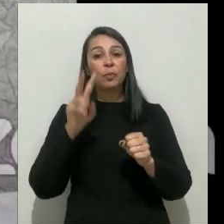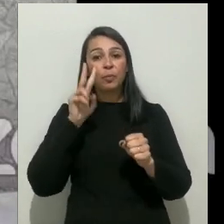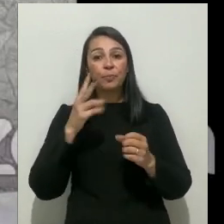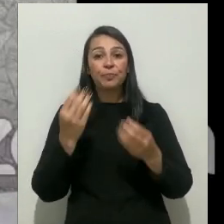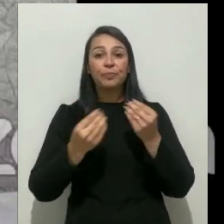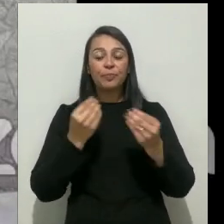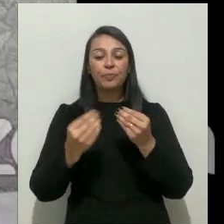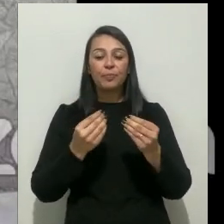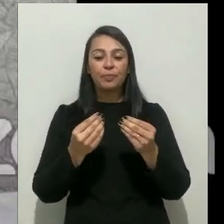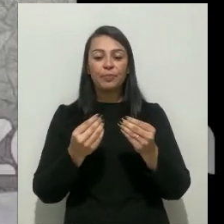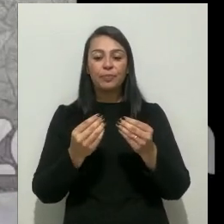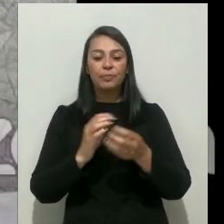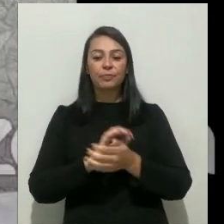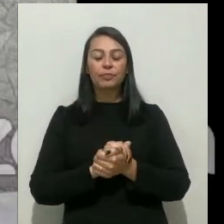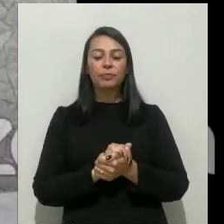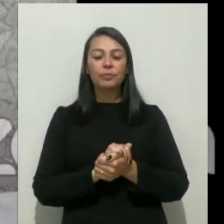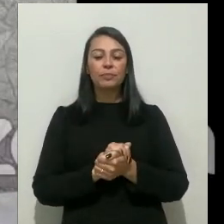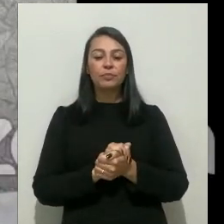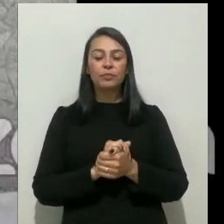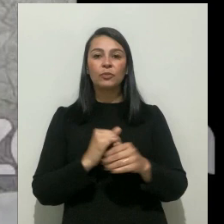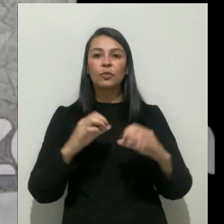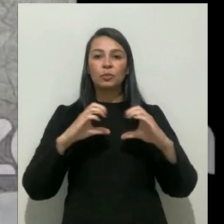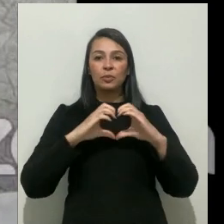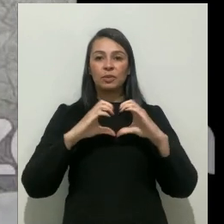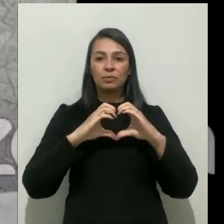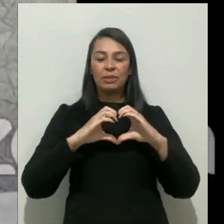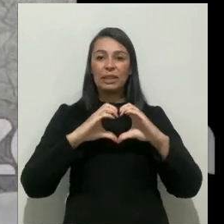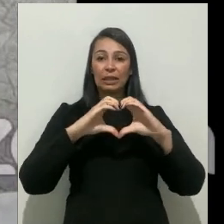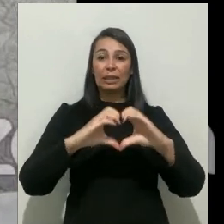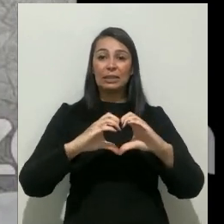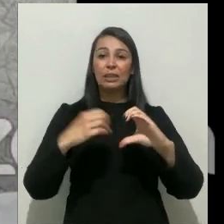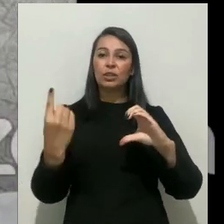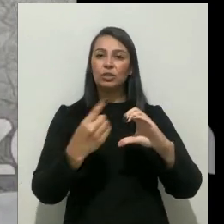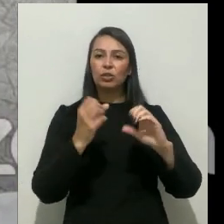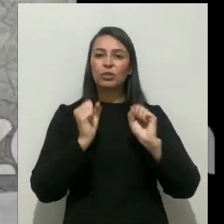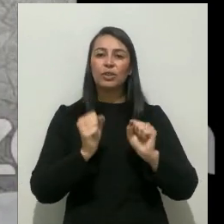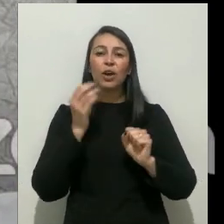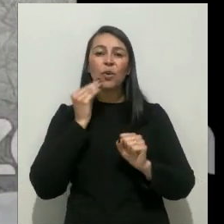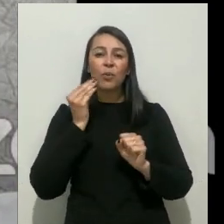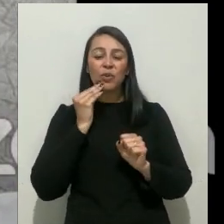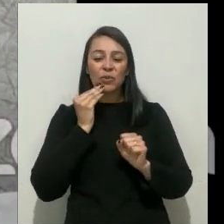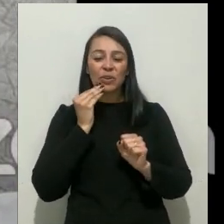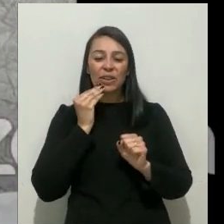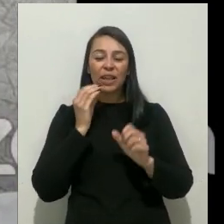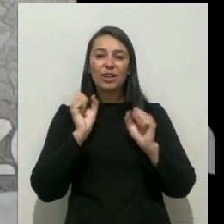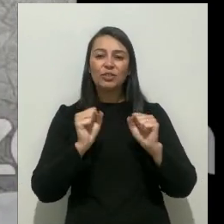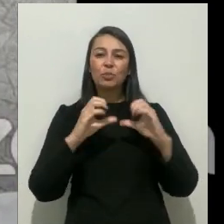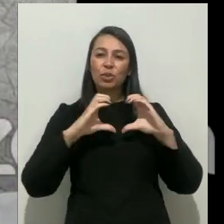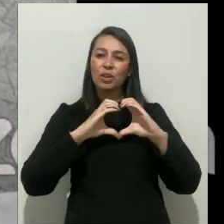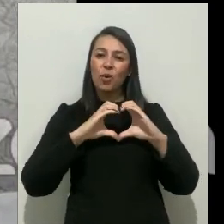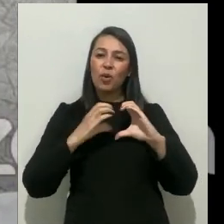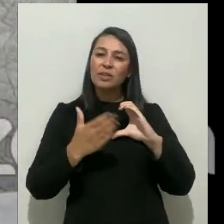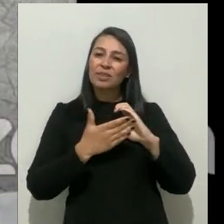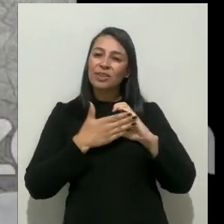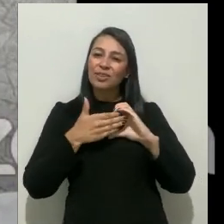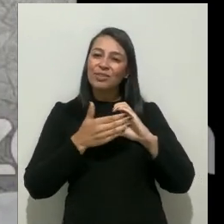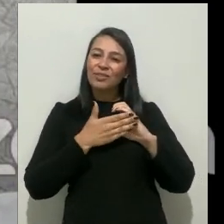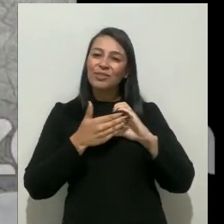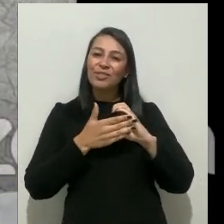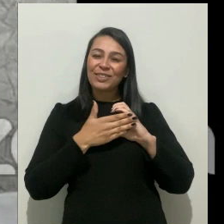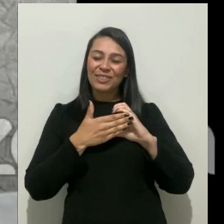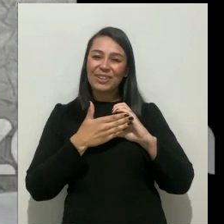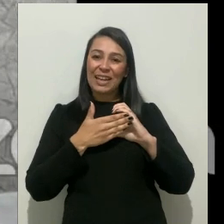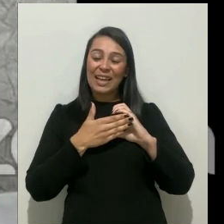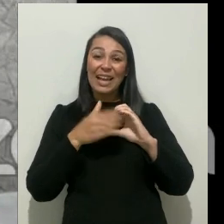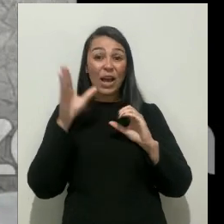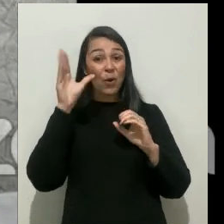que esse coração é proporcional em relação a gente, né? E a gente tem a oportunidade de encostar nesse coração. E um